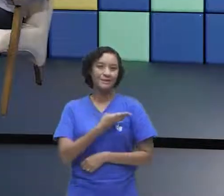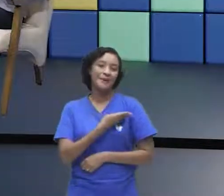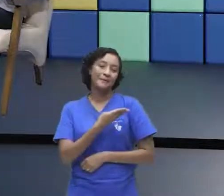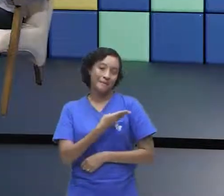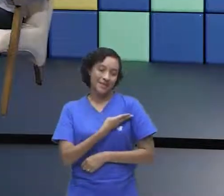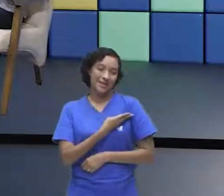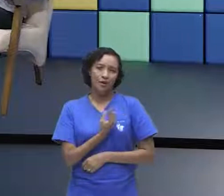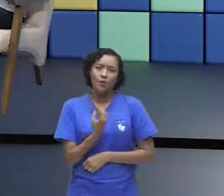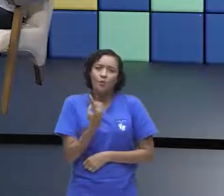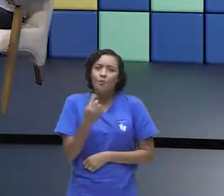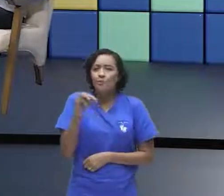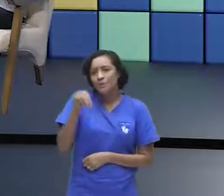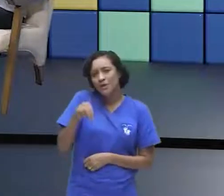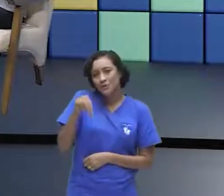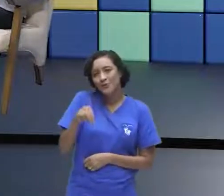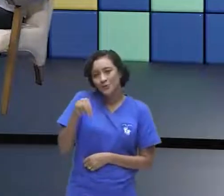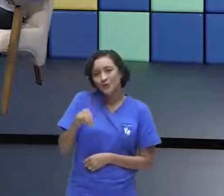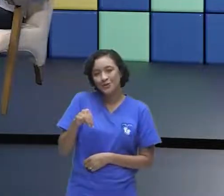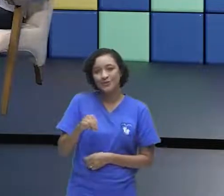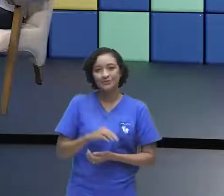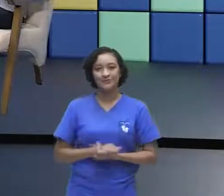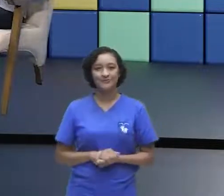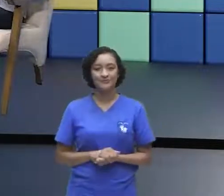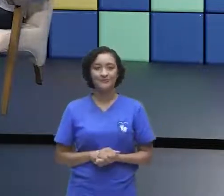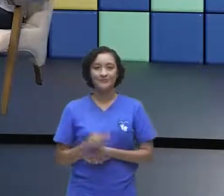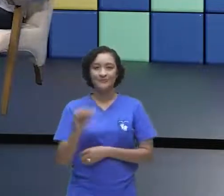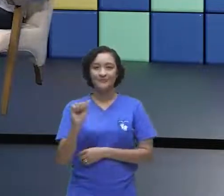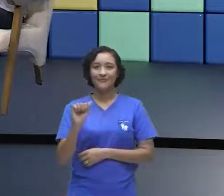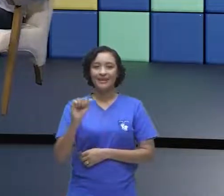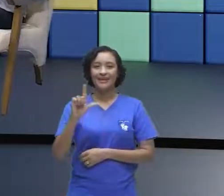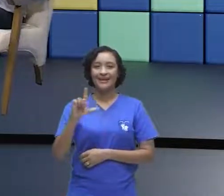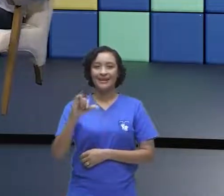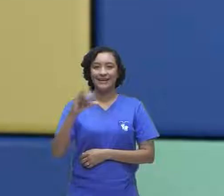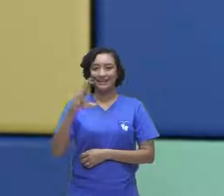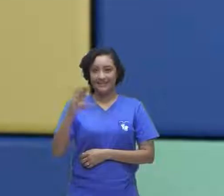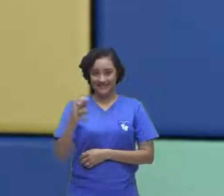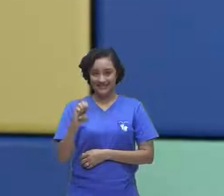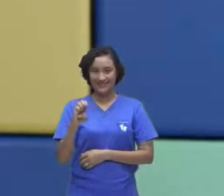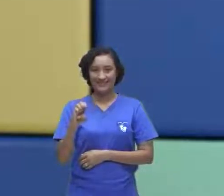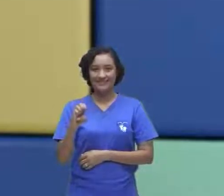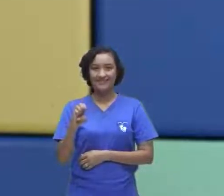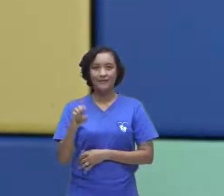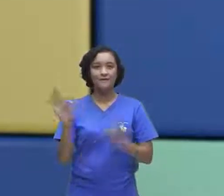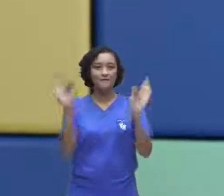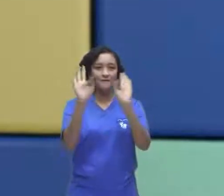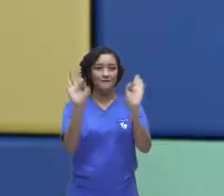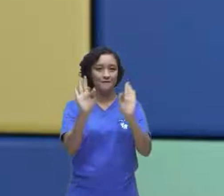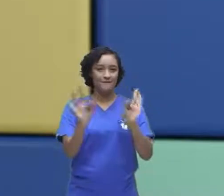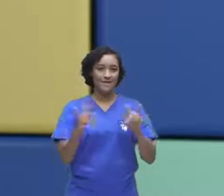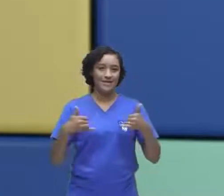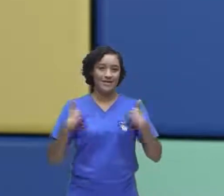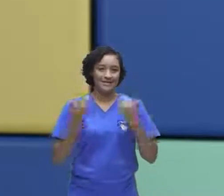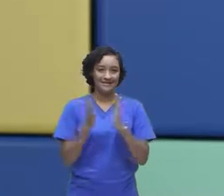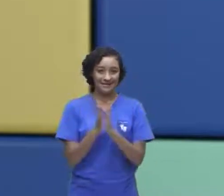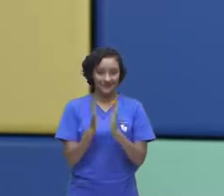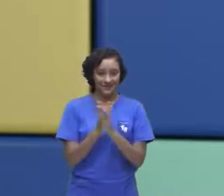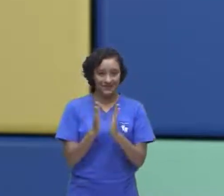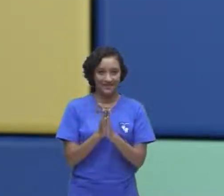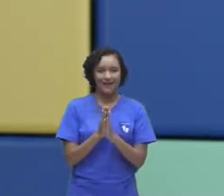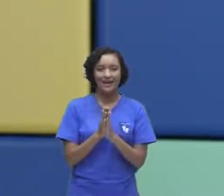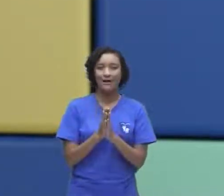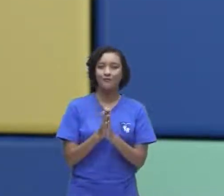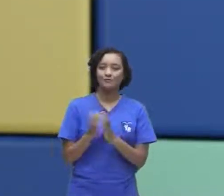minutinho para prestar essa homenagem a Alice Ramos, desejando aí um feliz aniversário, que ela tenha aí esse momento, muitos anos de vida,